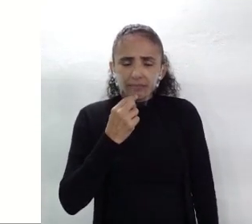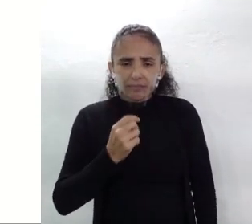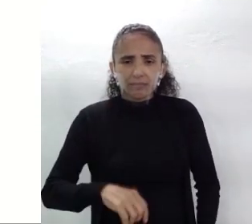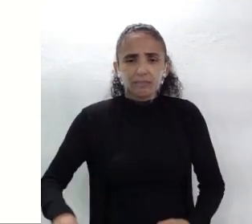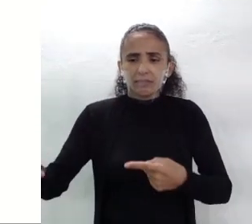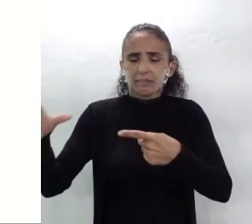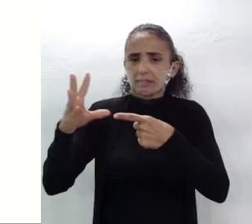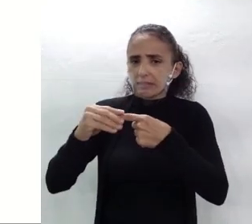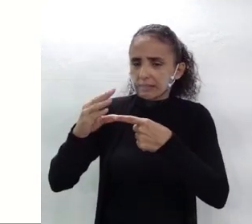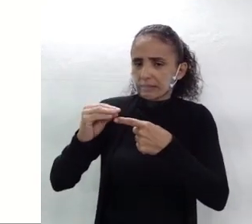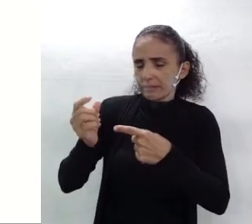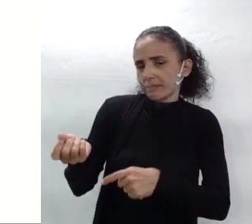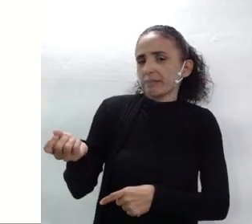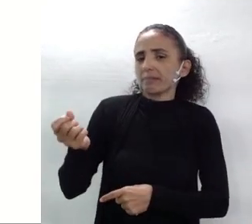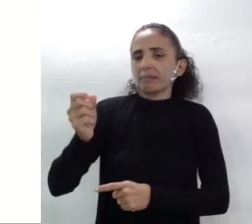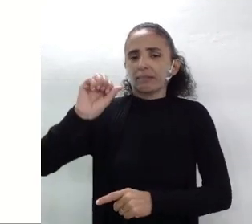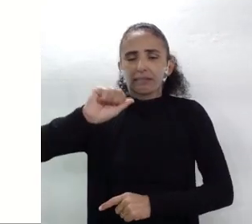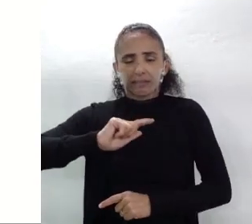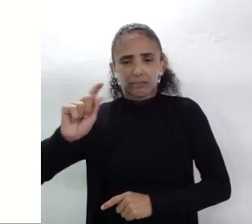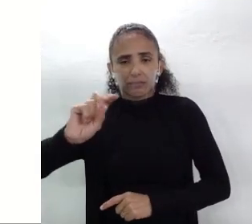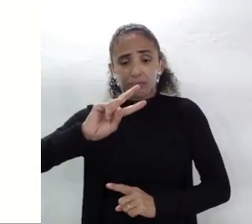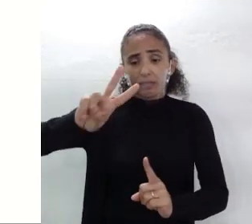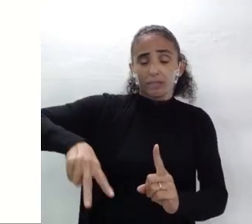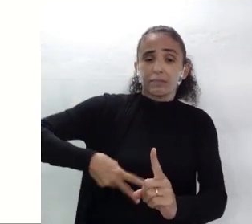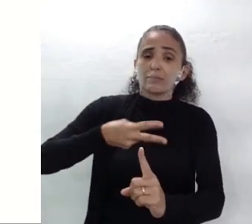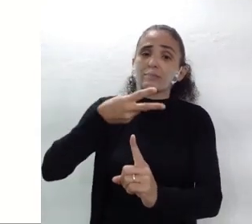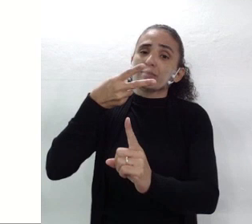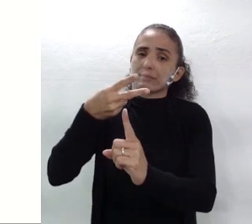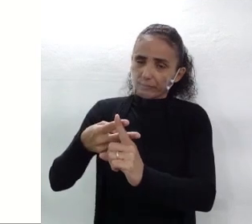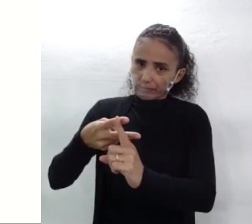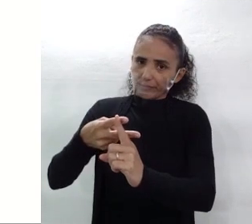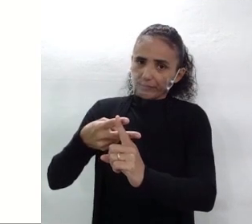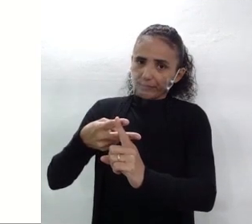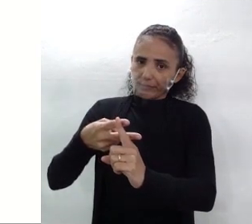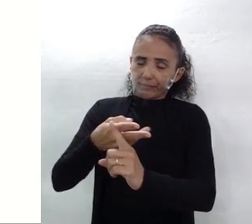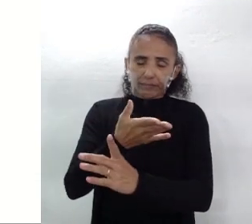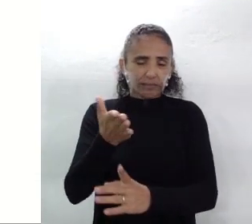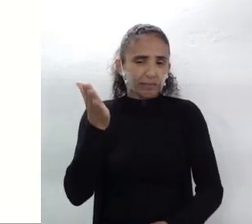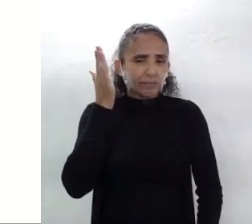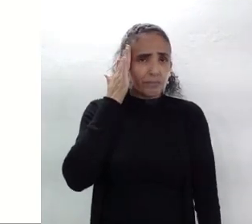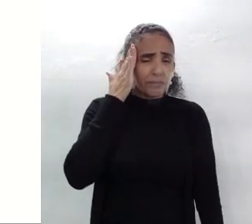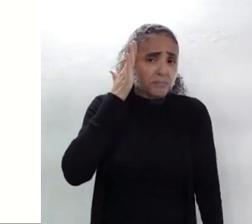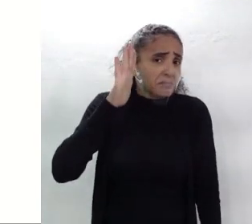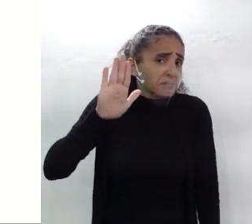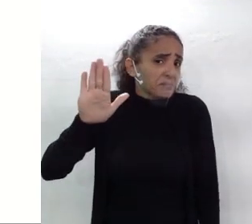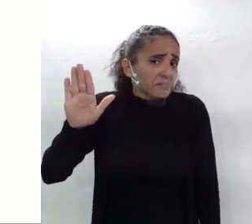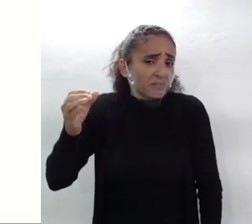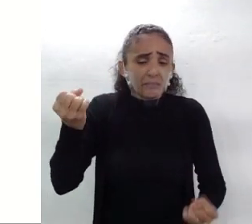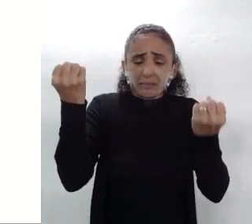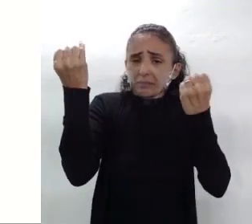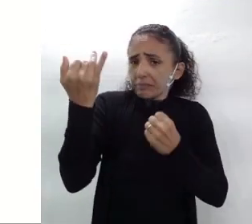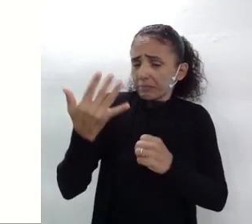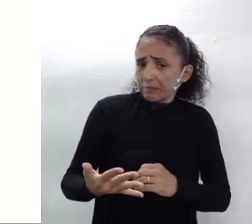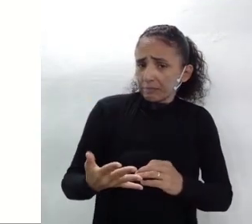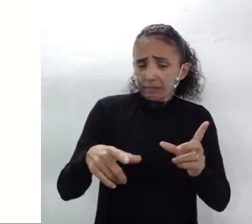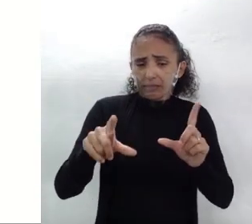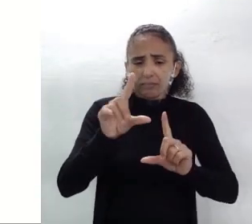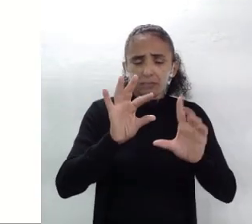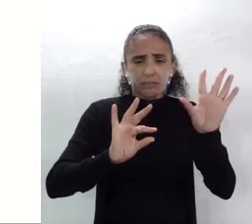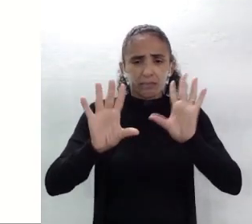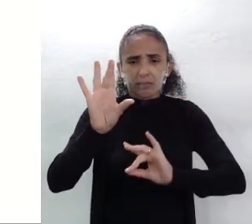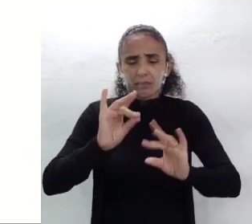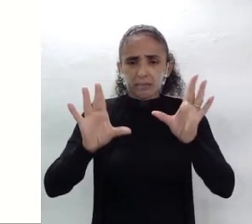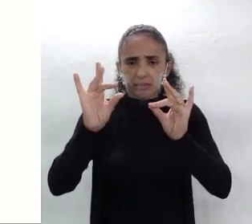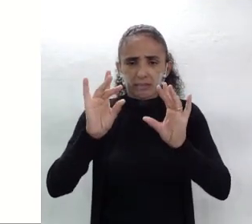caneta azul, é o dobro da quantidade da caneta vermelha. Então a gente não sabe o valor. Então a gente vai pegar e vai